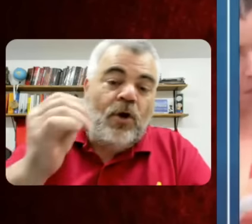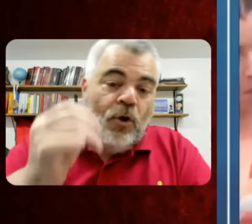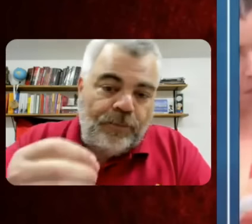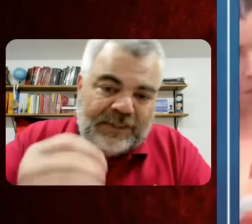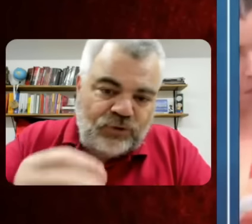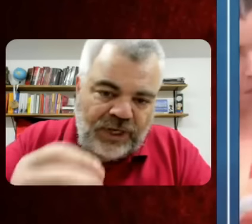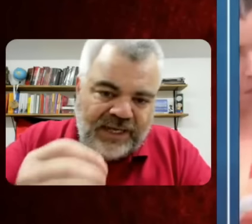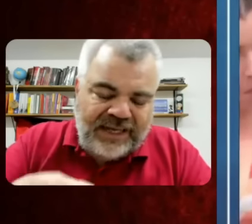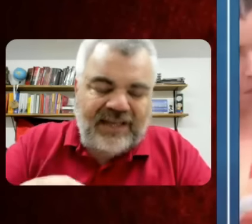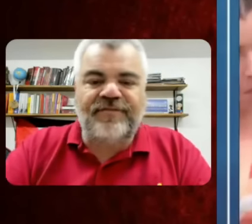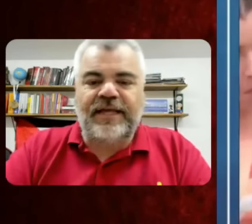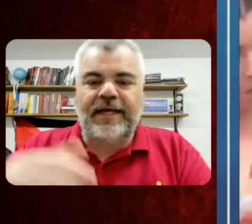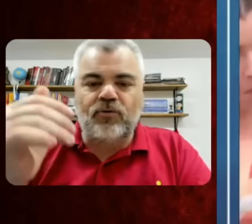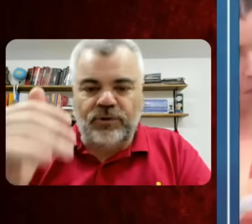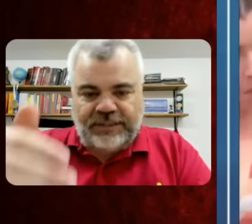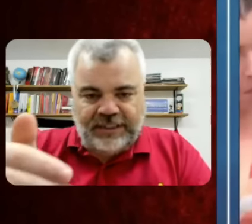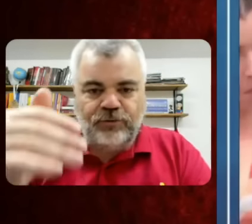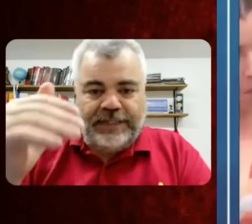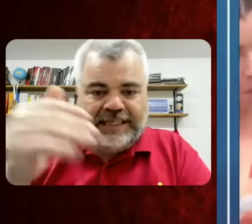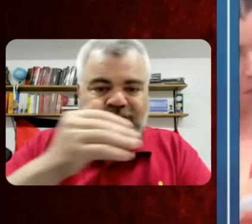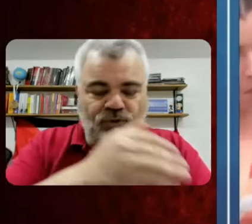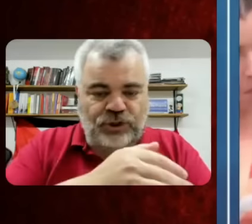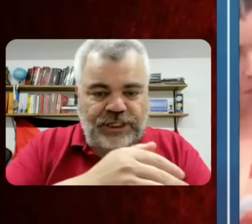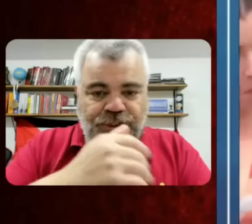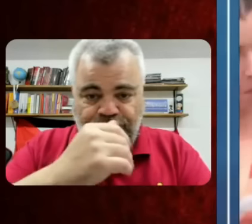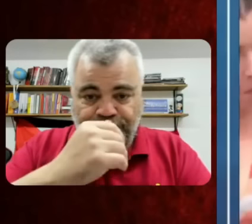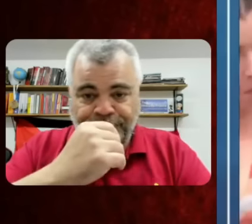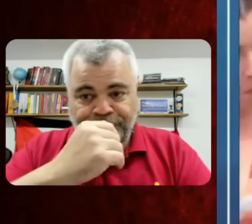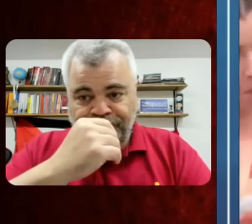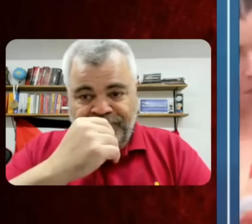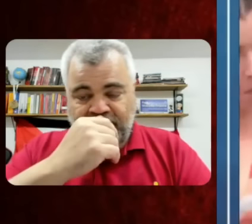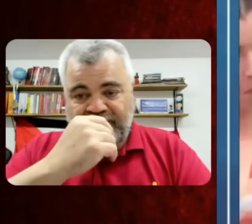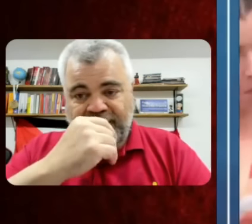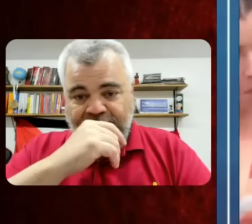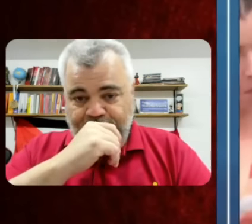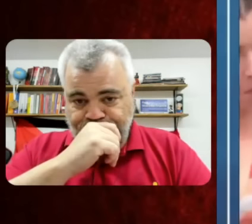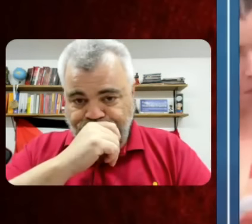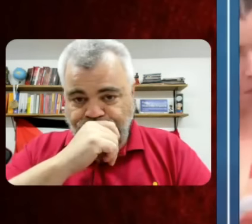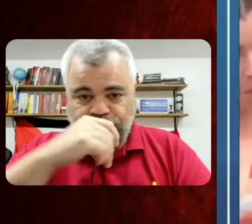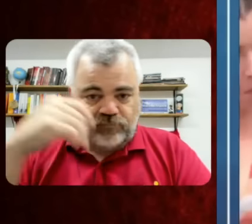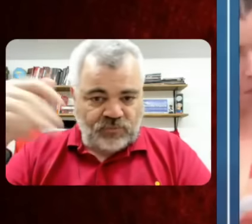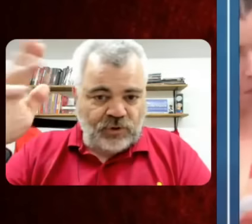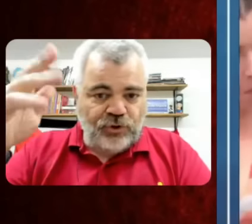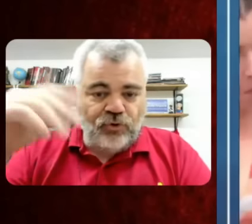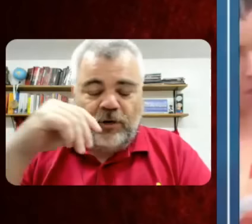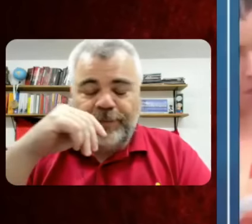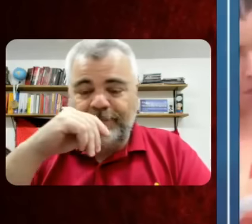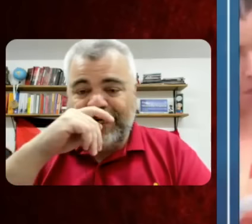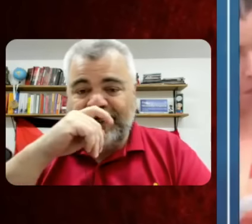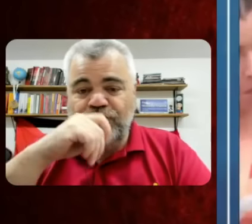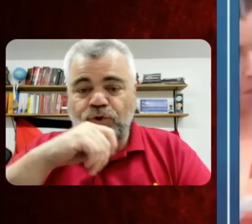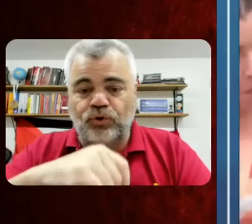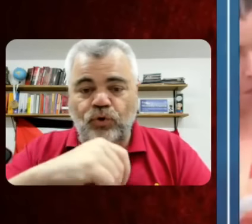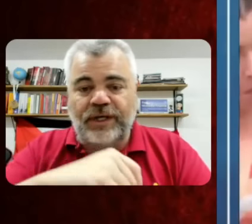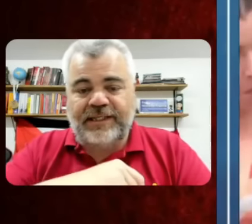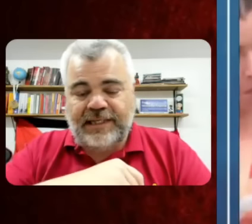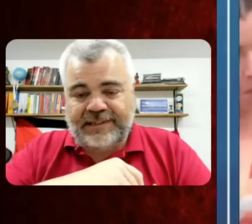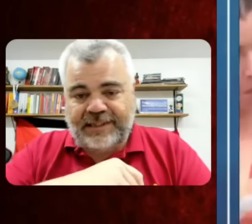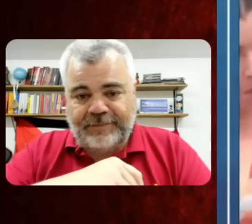ali o pastor Henrique Vieira contando que este sujeitinho que que o Glauber brag